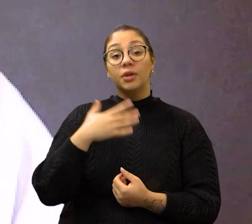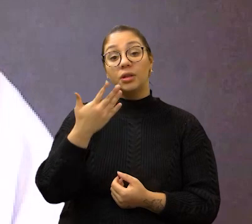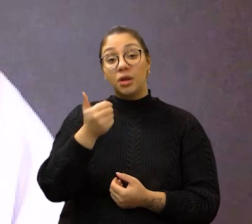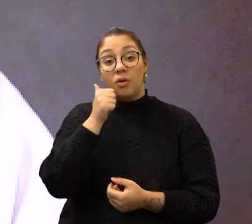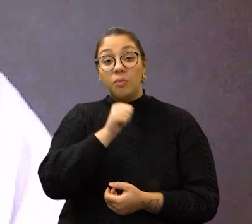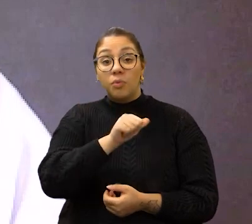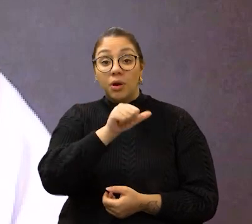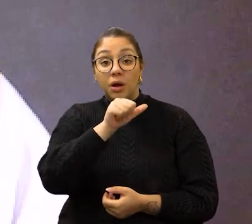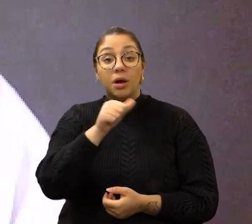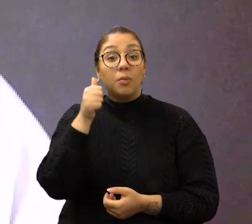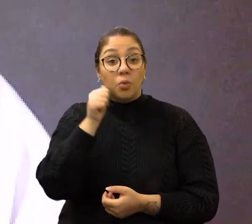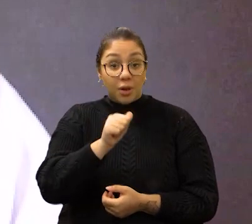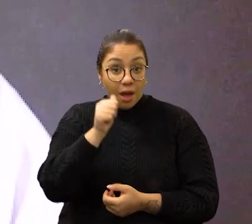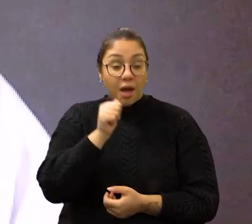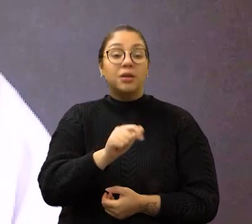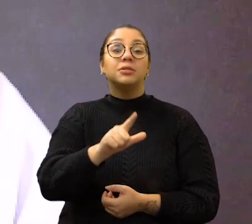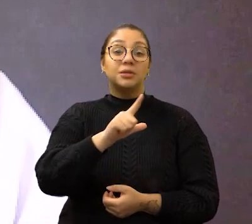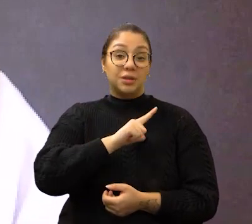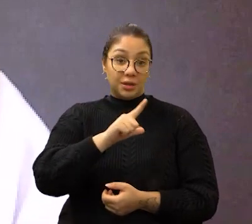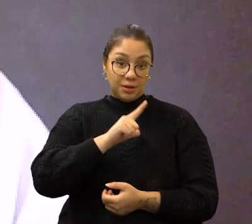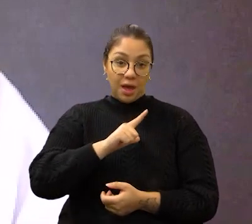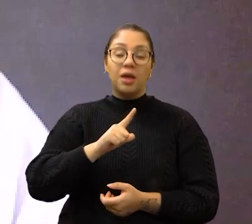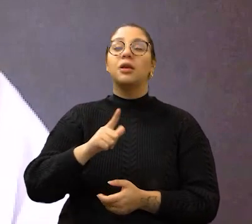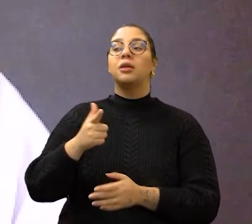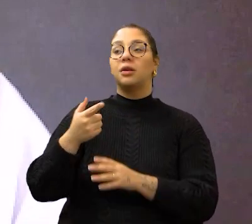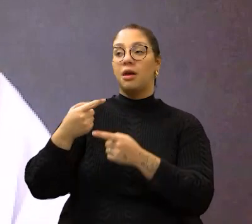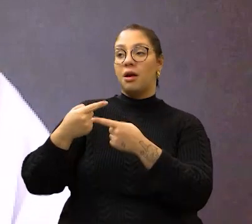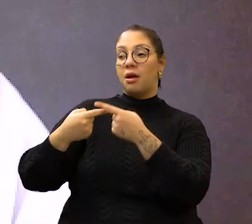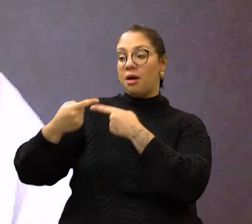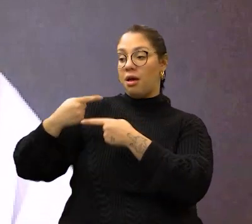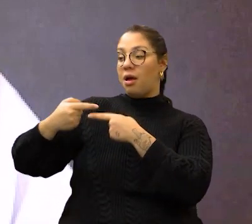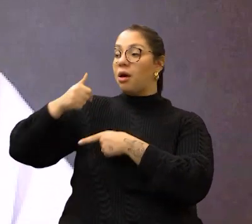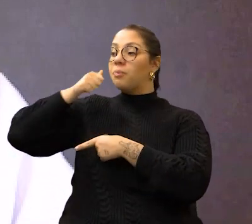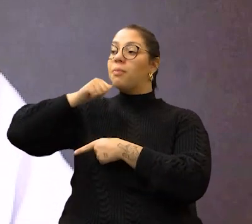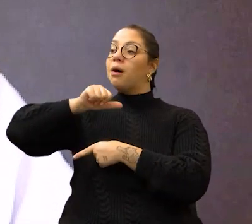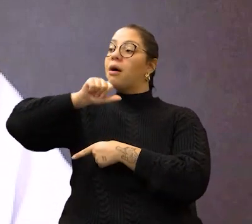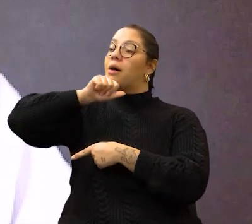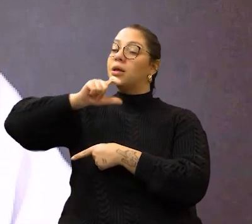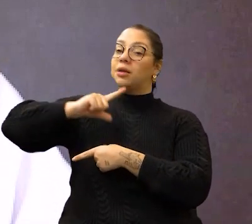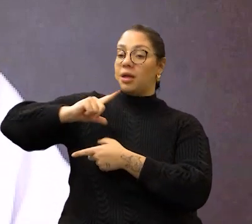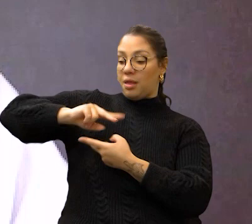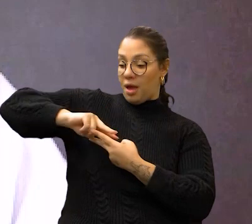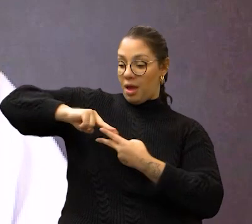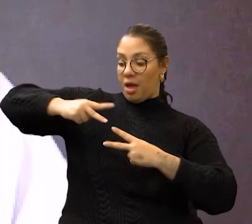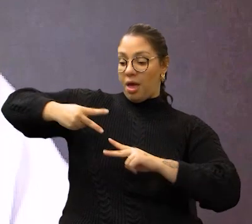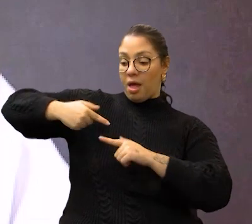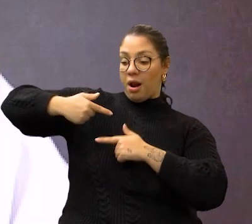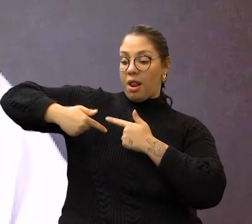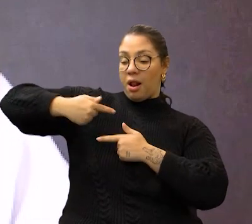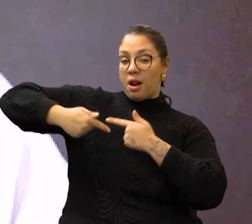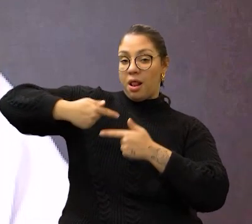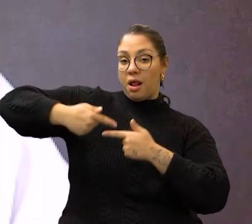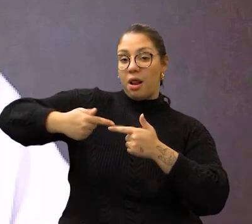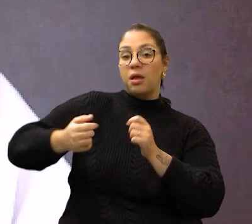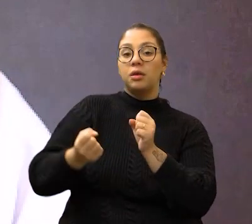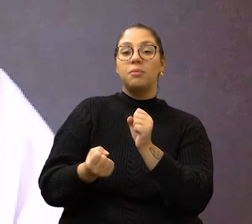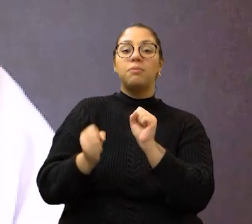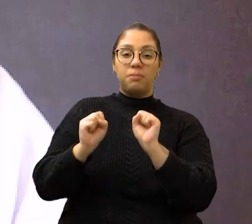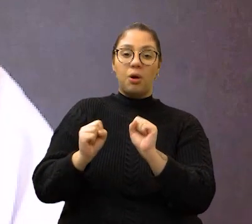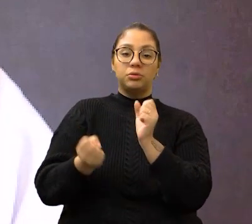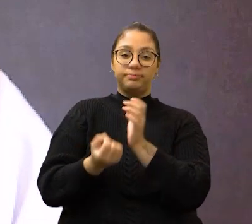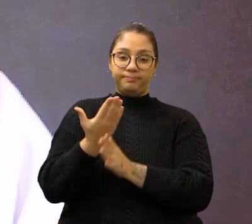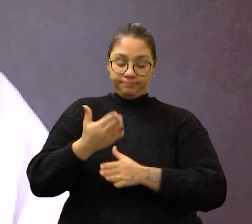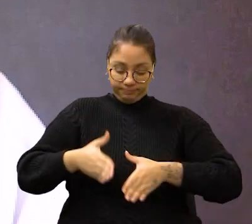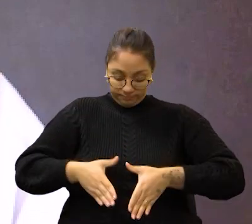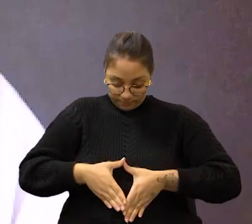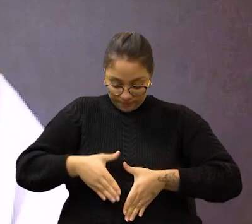têm miomas herdam das mães um gene que a torna predisposta a desenvolver os miomas na cavidade uterina.